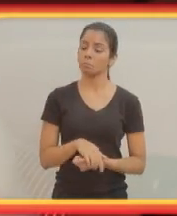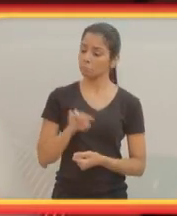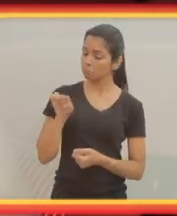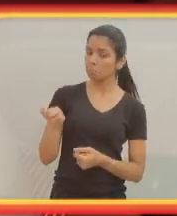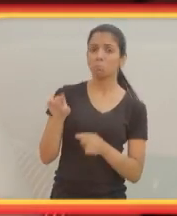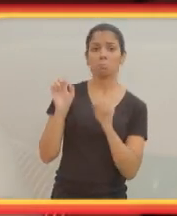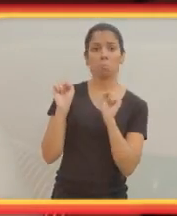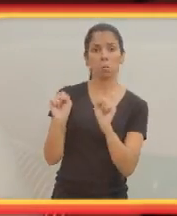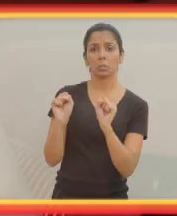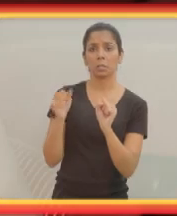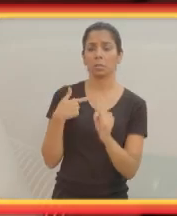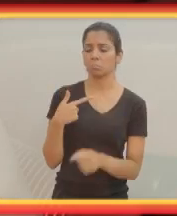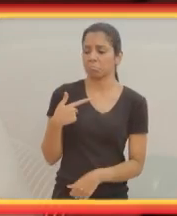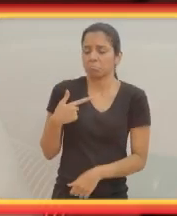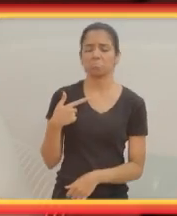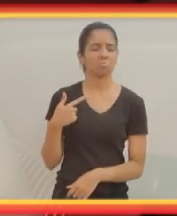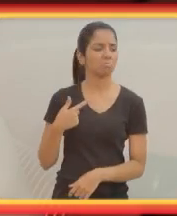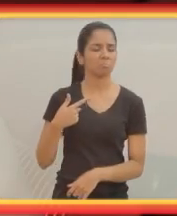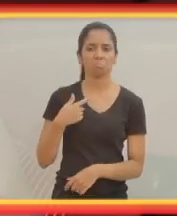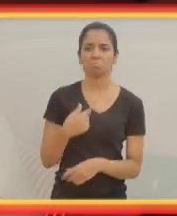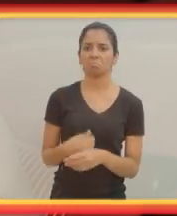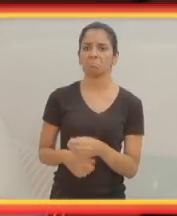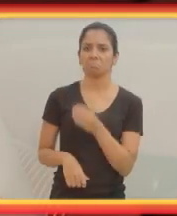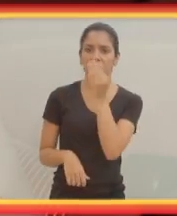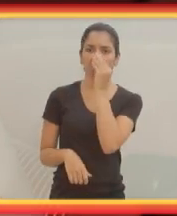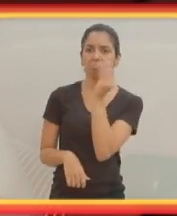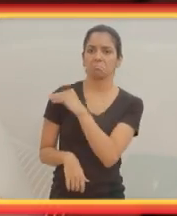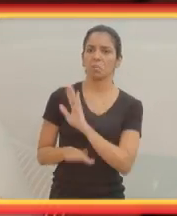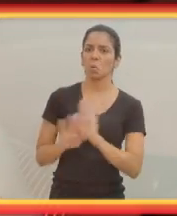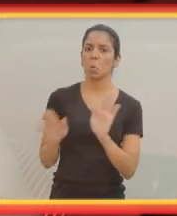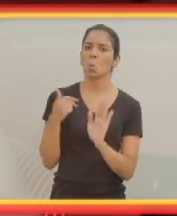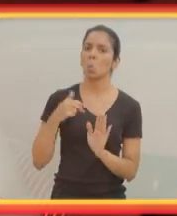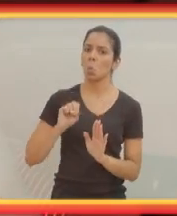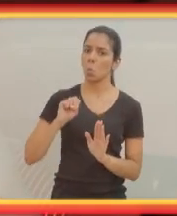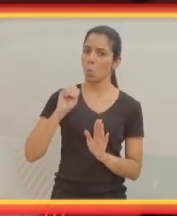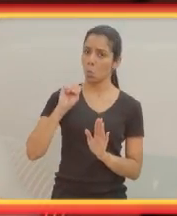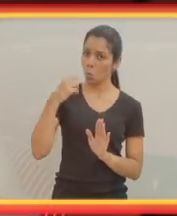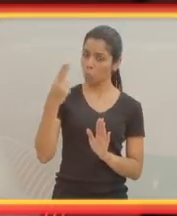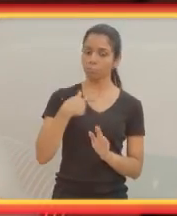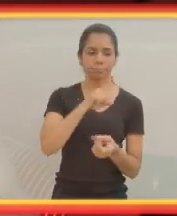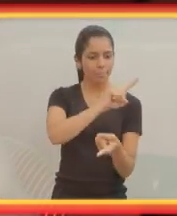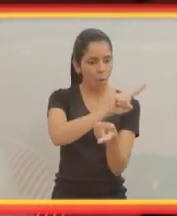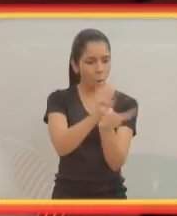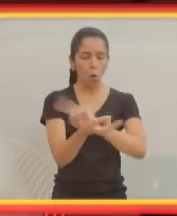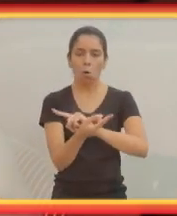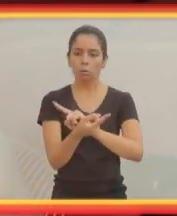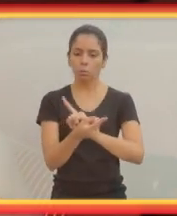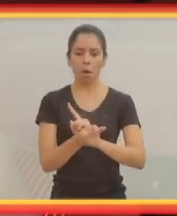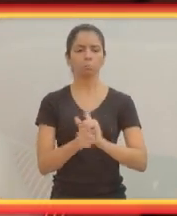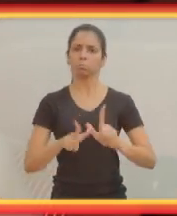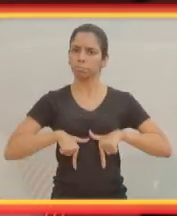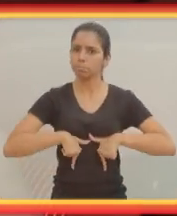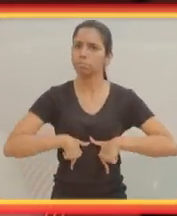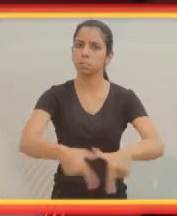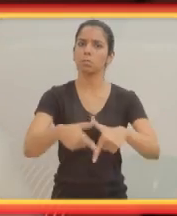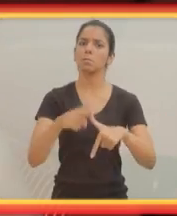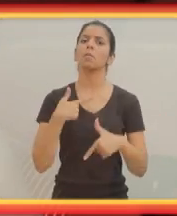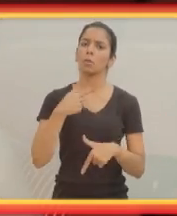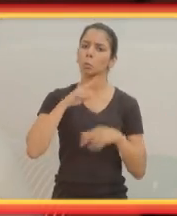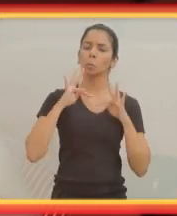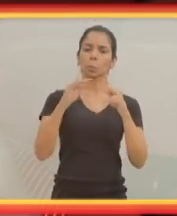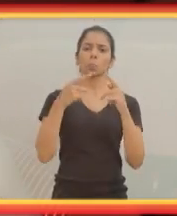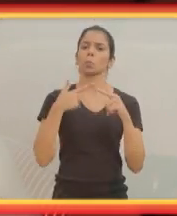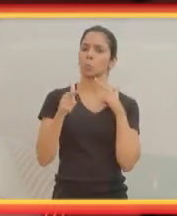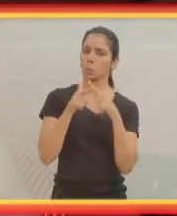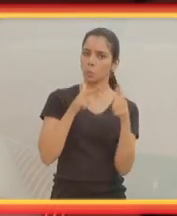ele poderia tentar deixar para lá, ou ao contrário, ele vai em frente, ele encara todos